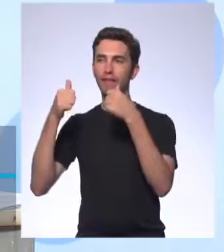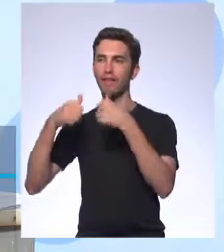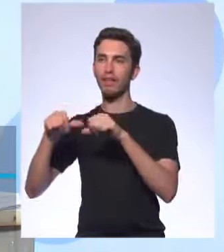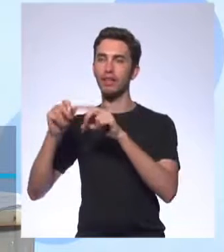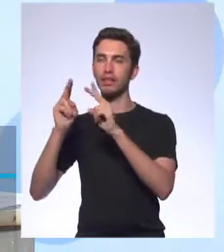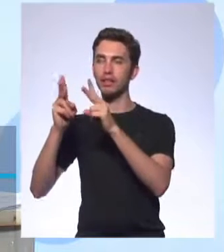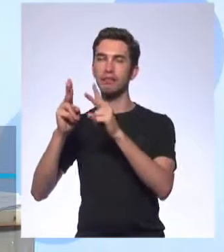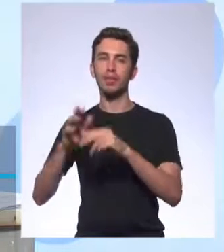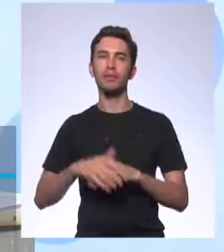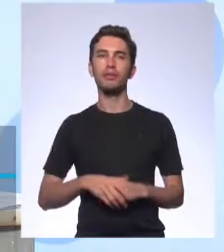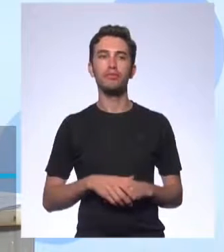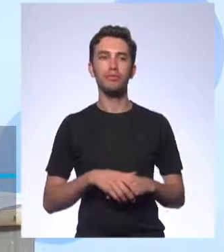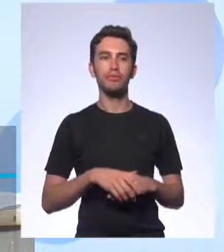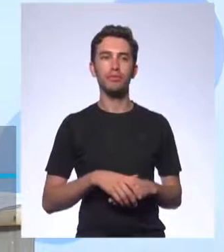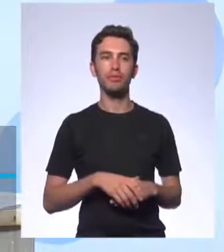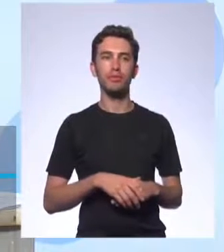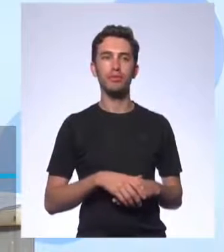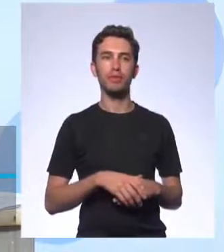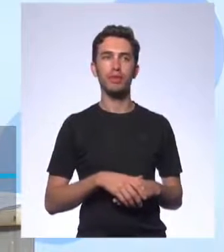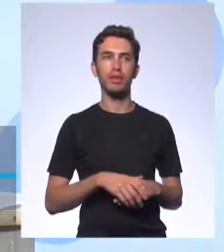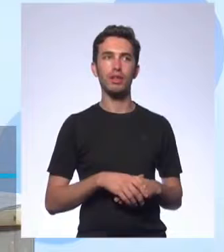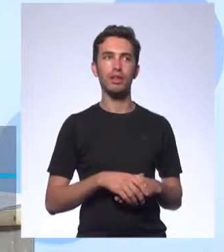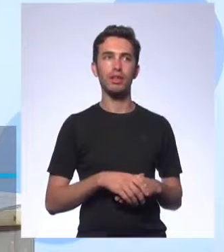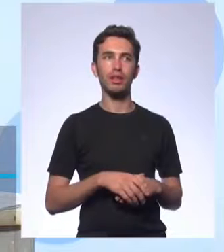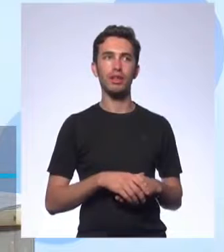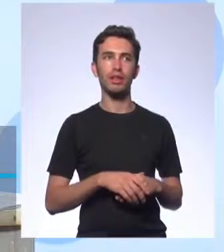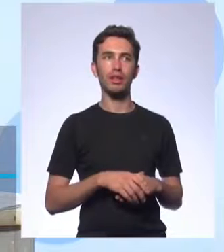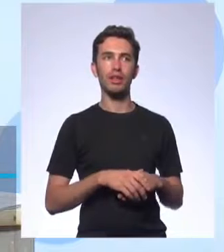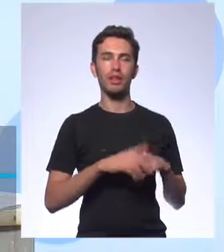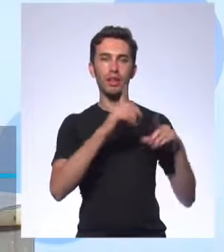Estrelas cintilam, planetas brilham. Professora Ana.